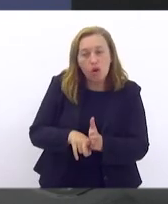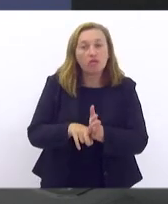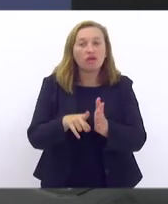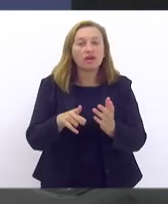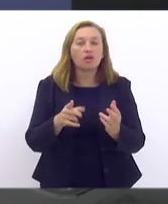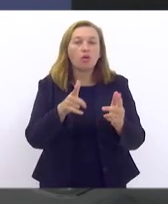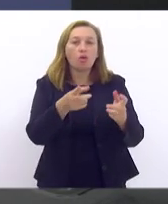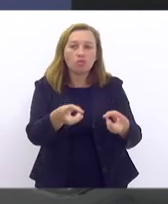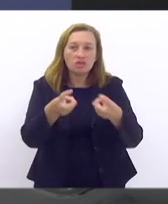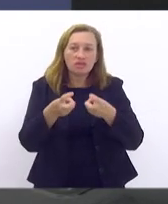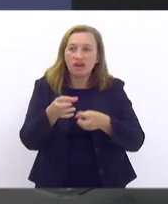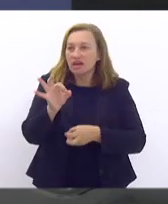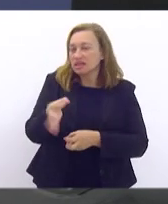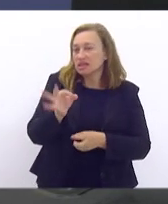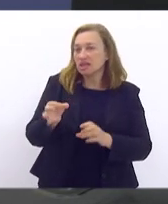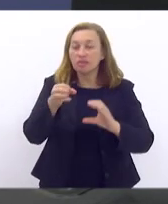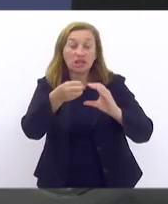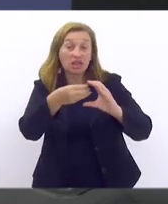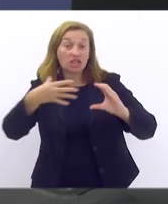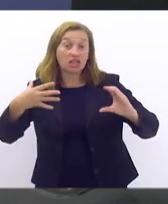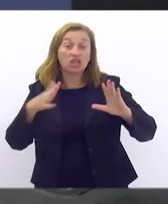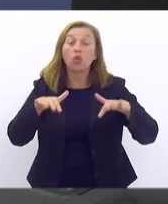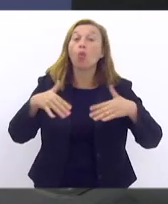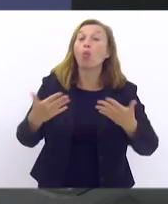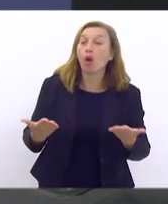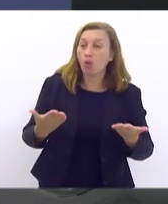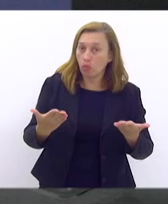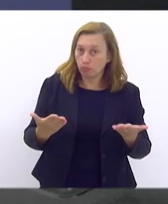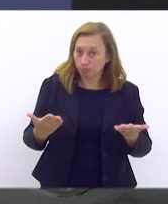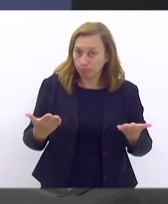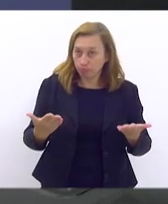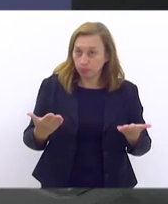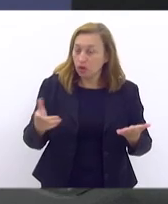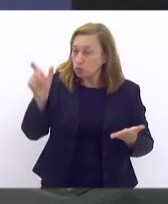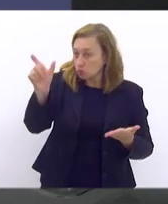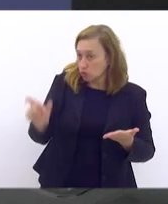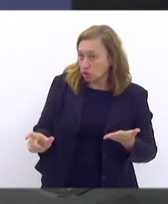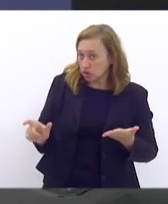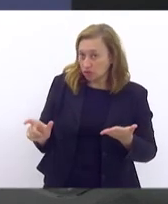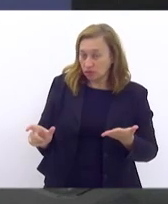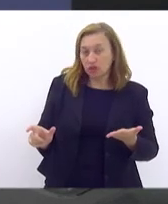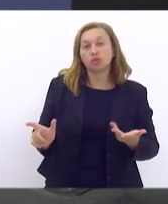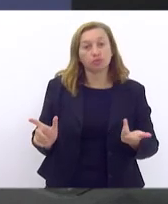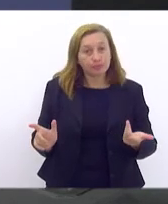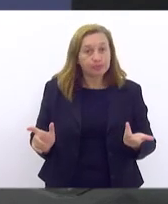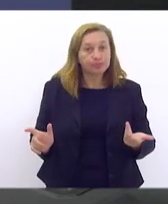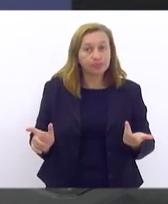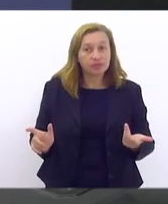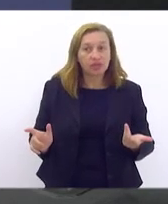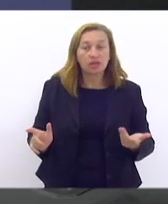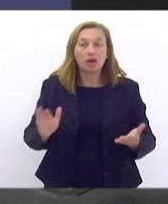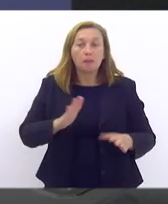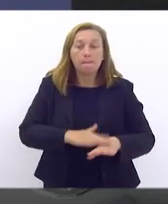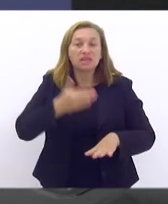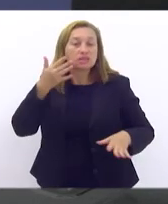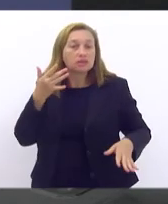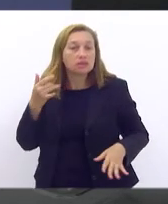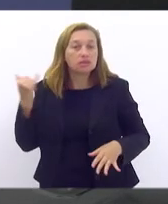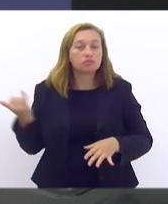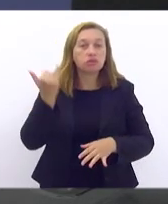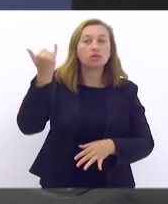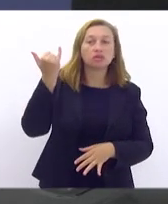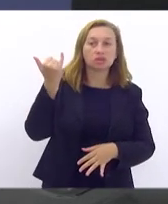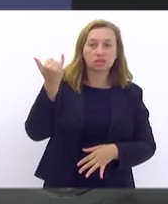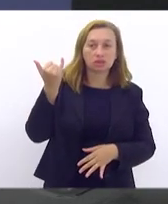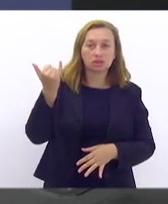verificar justamente quais são as características que têm maior importância